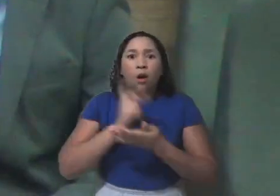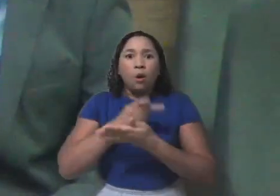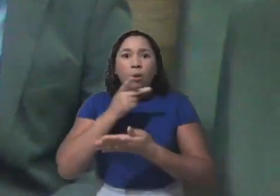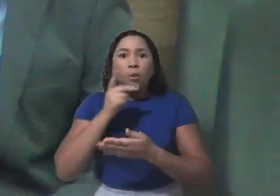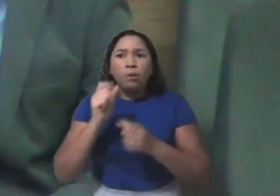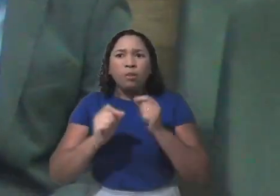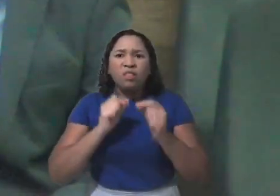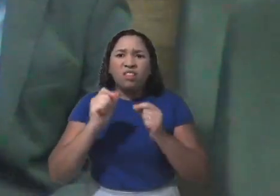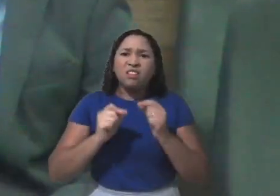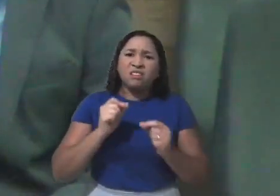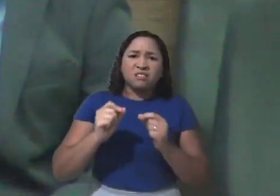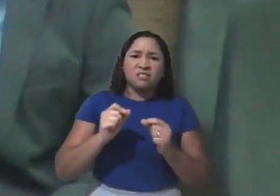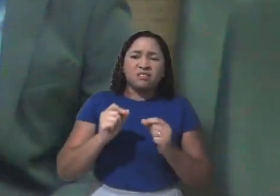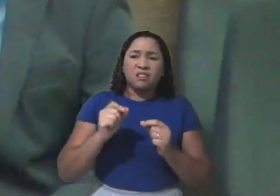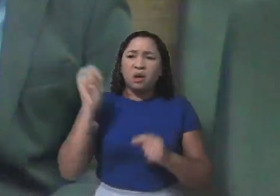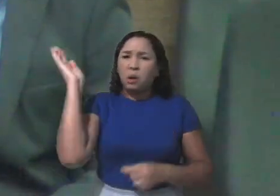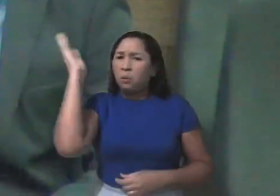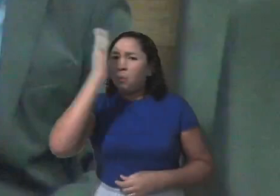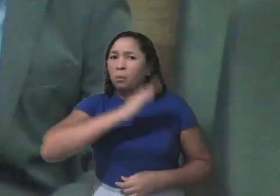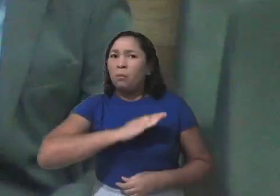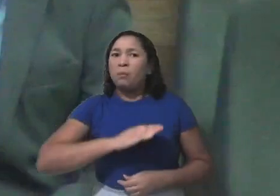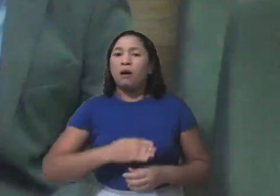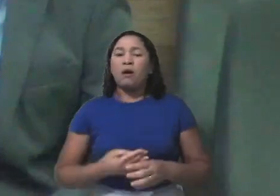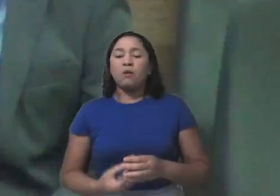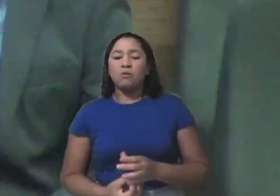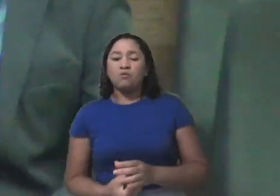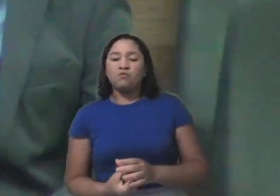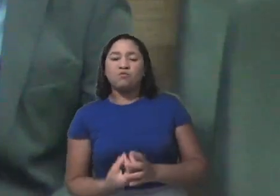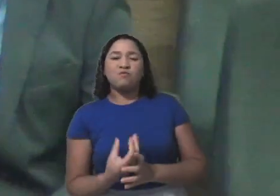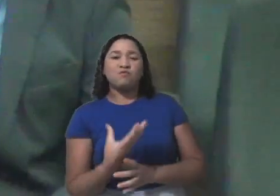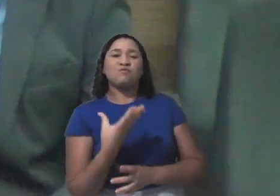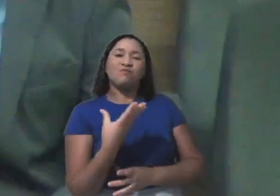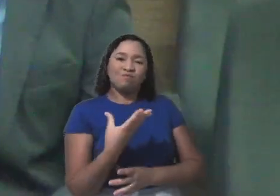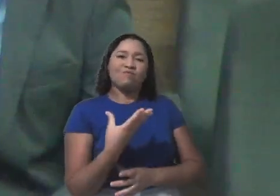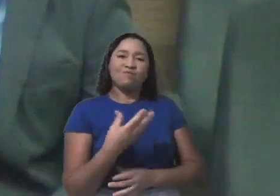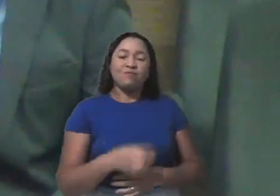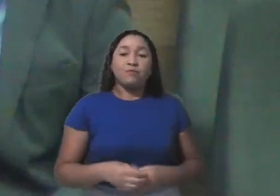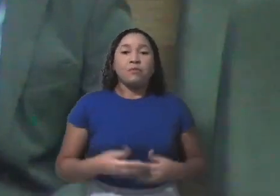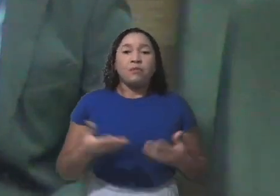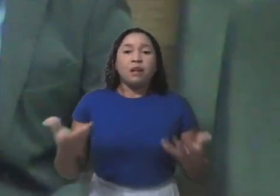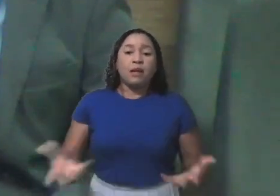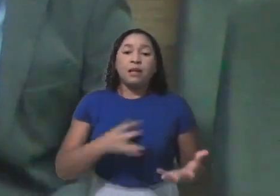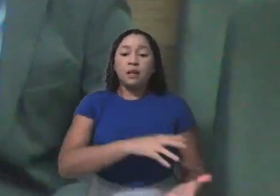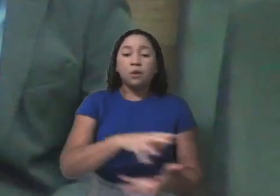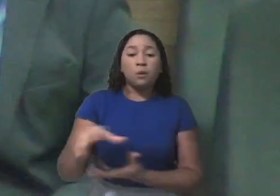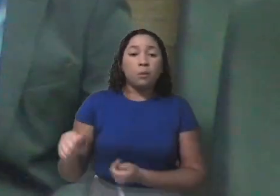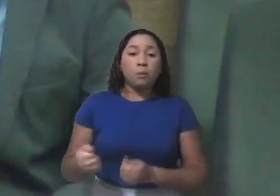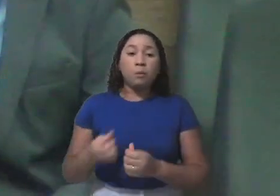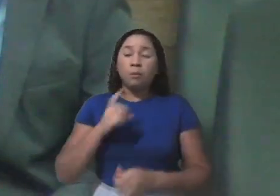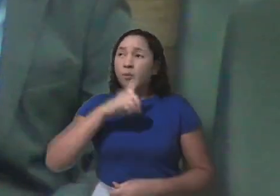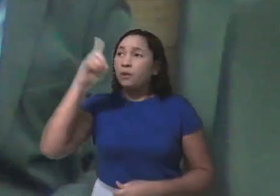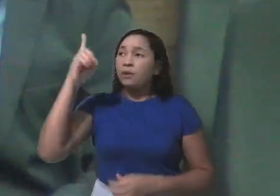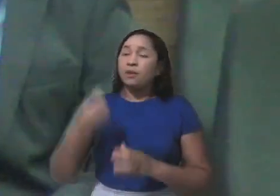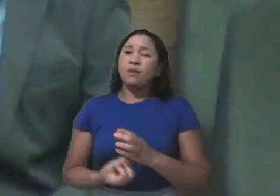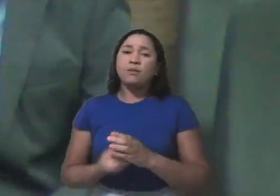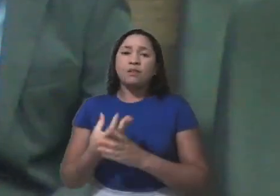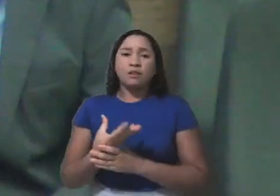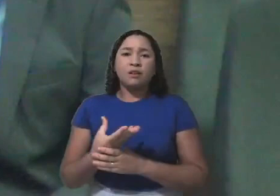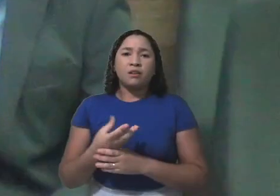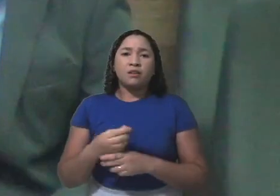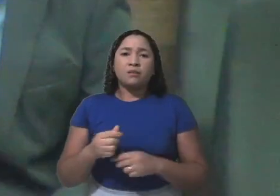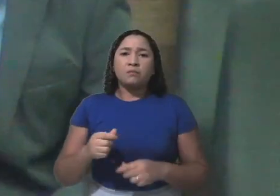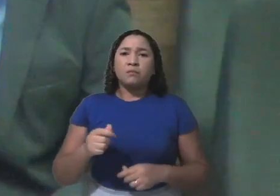luz, surge o mal. Então, no universo que Deus criou perfeito, sempre haverá a possibilidade